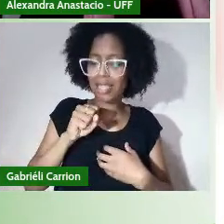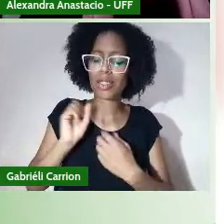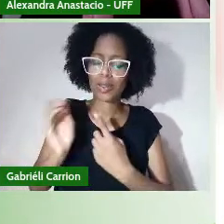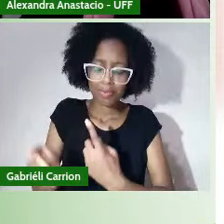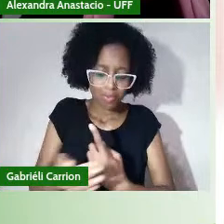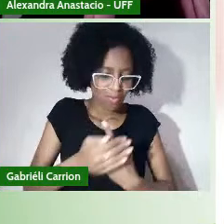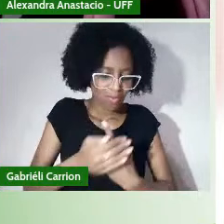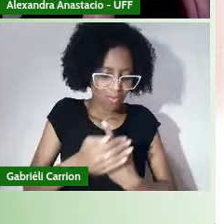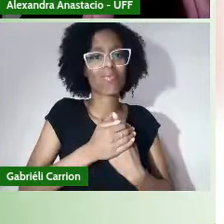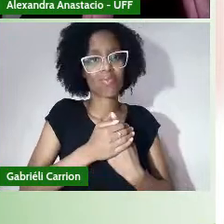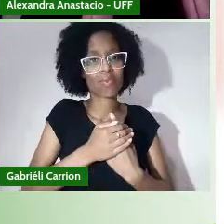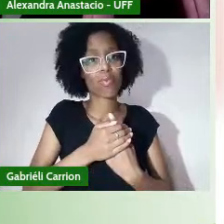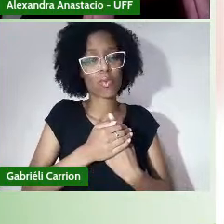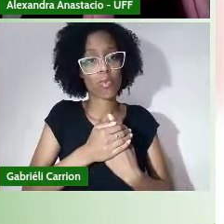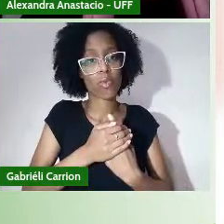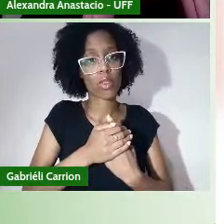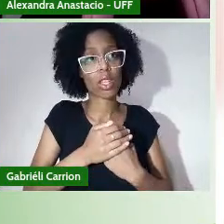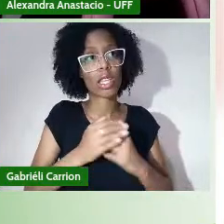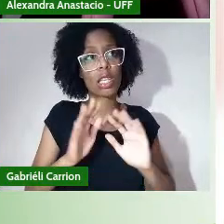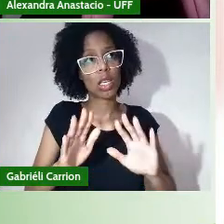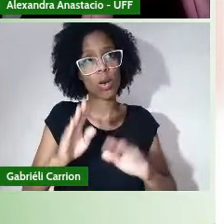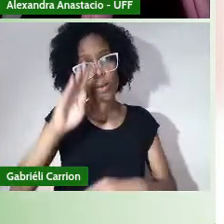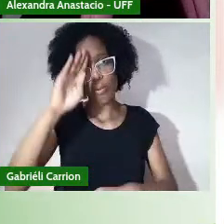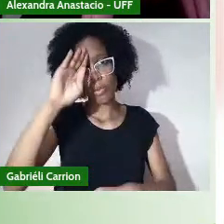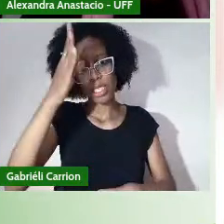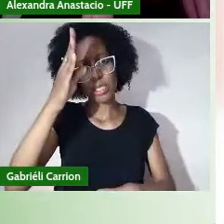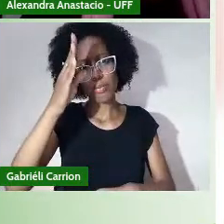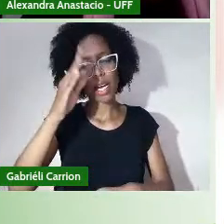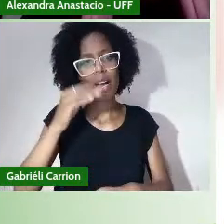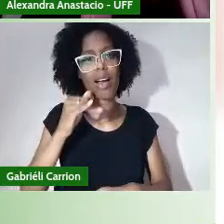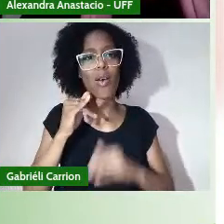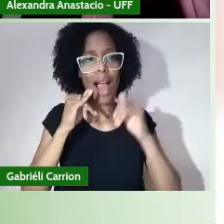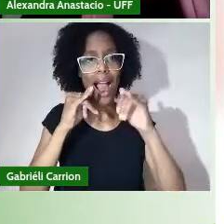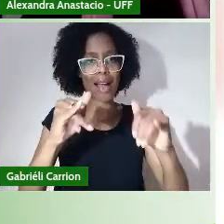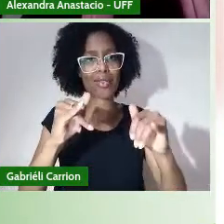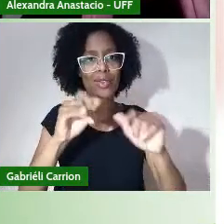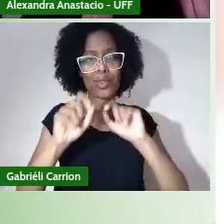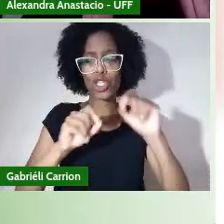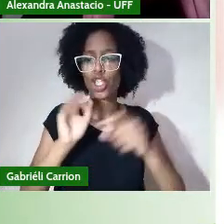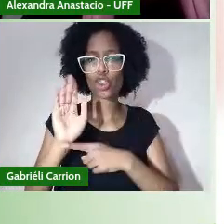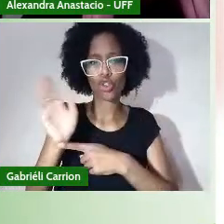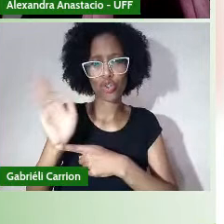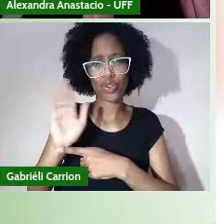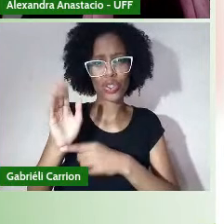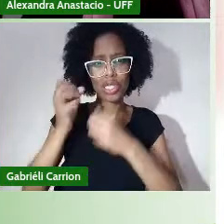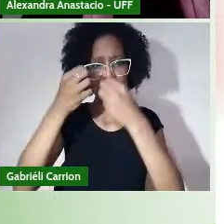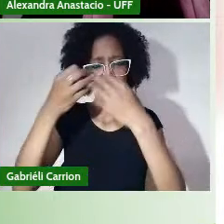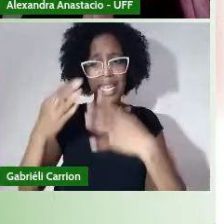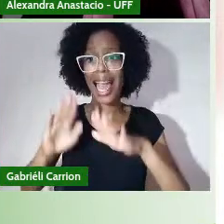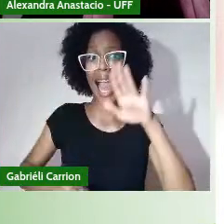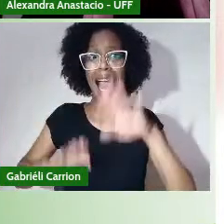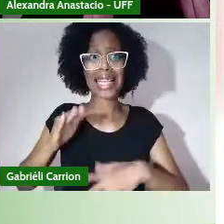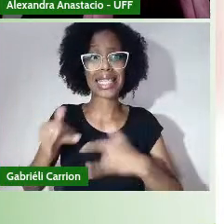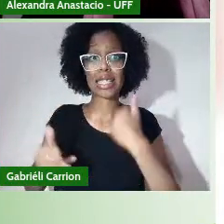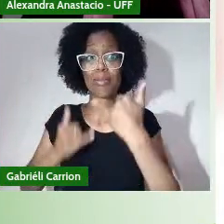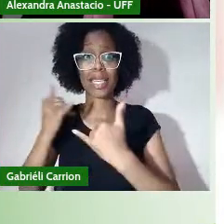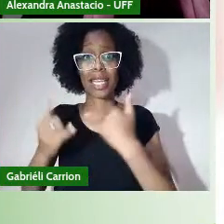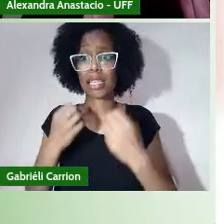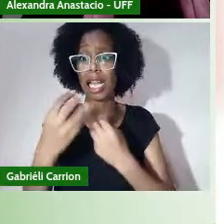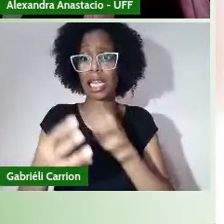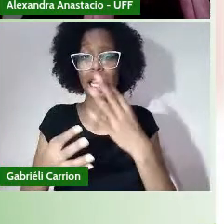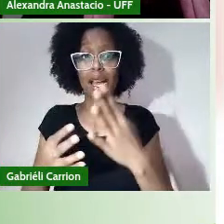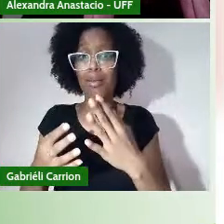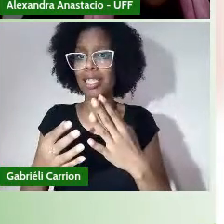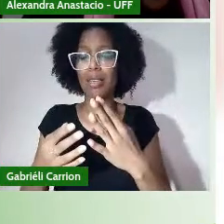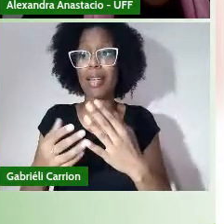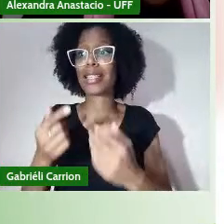essa principal mensagem desse vídeo. E para nós, né, para startar essa discussão de que a gente não tem uma